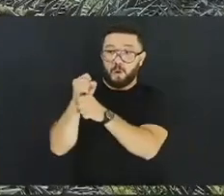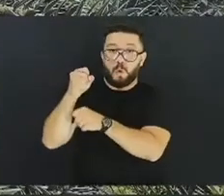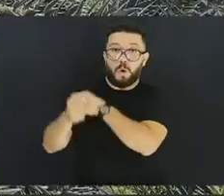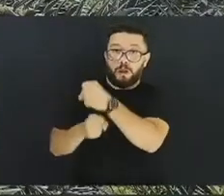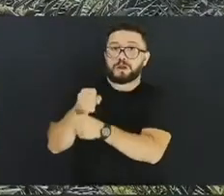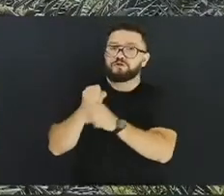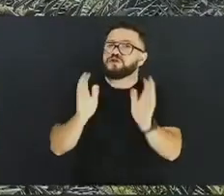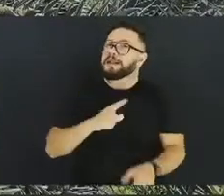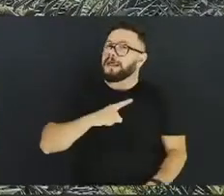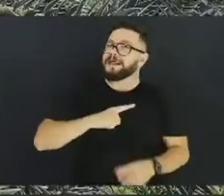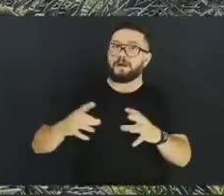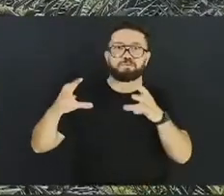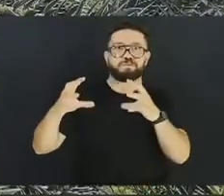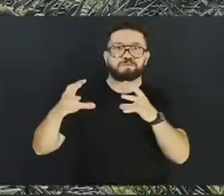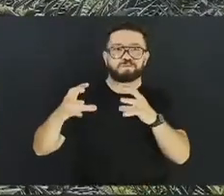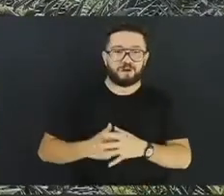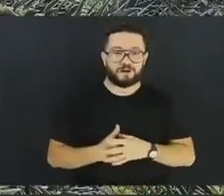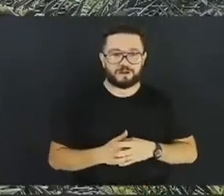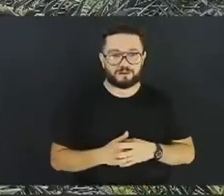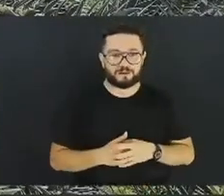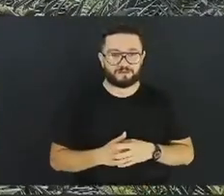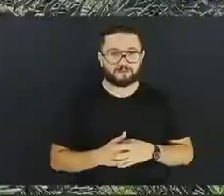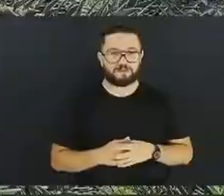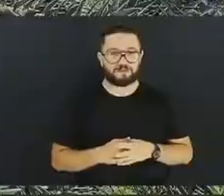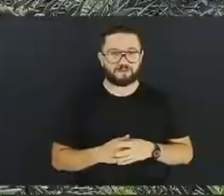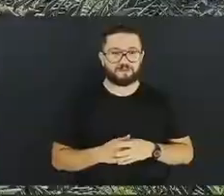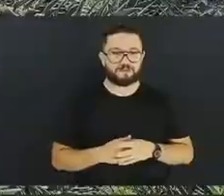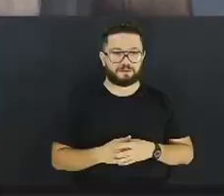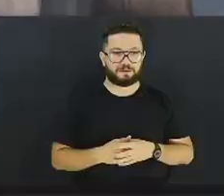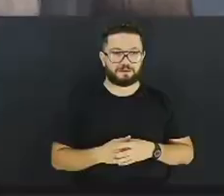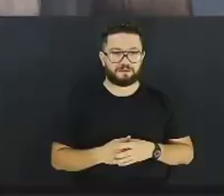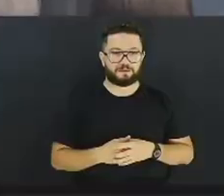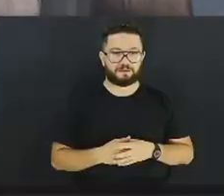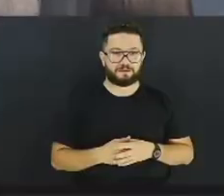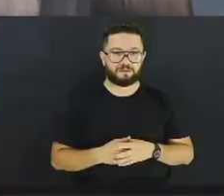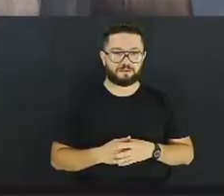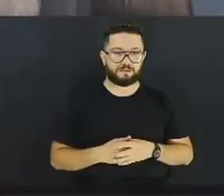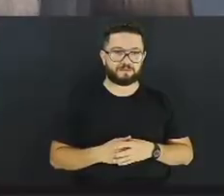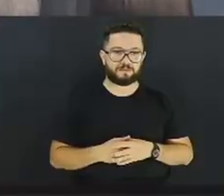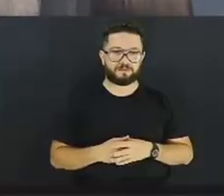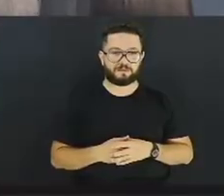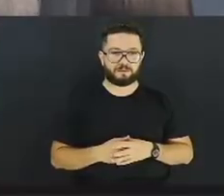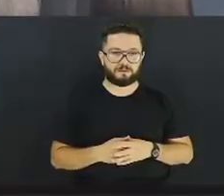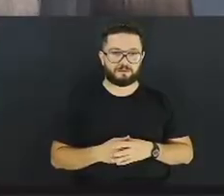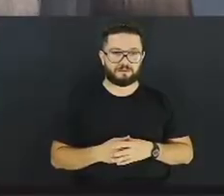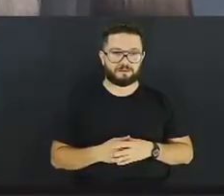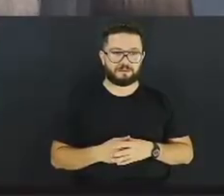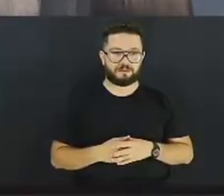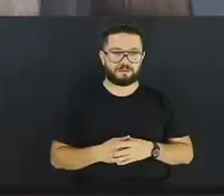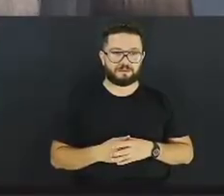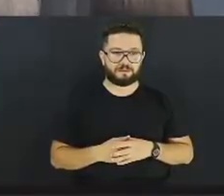o outro. Você pode prever a safra 3 anos antes. Então,